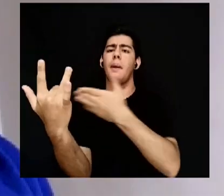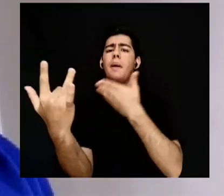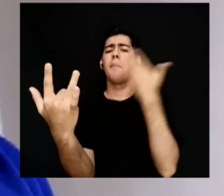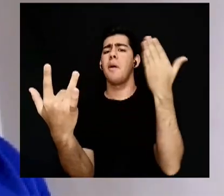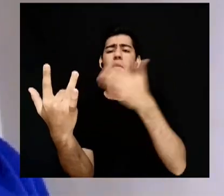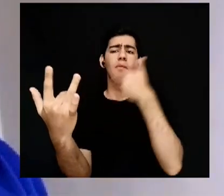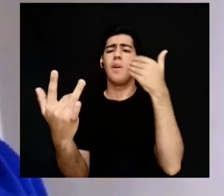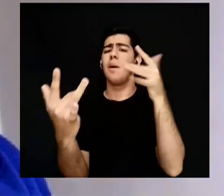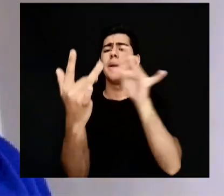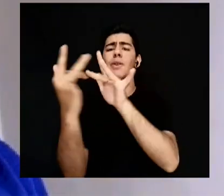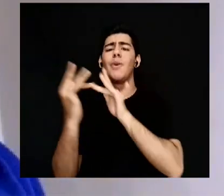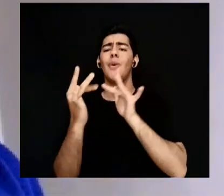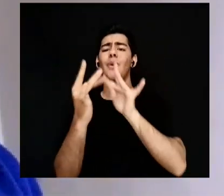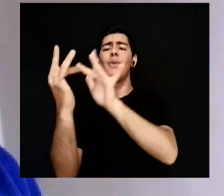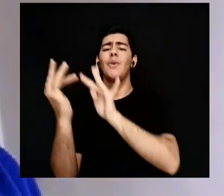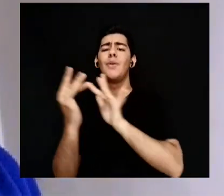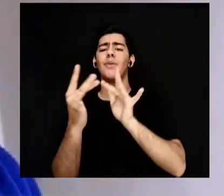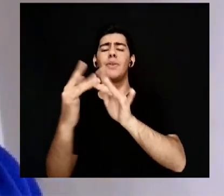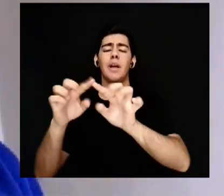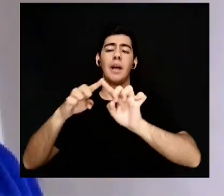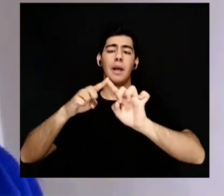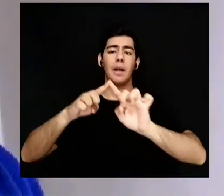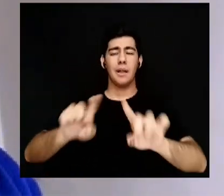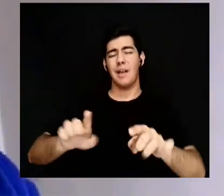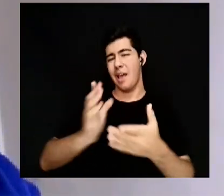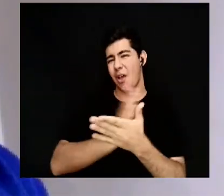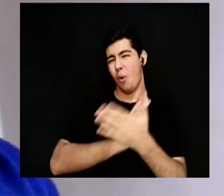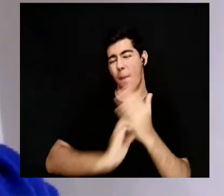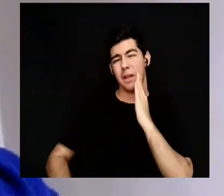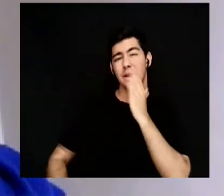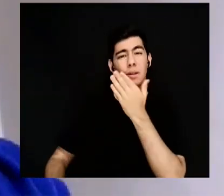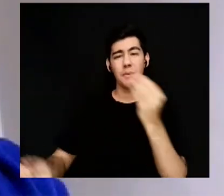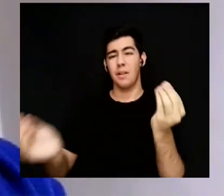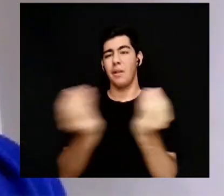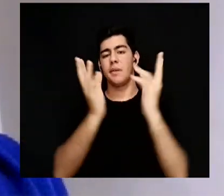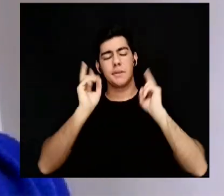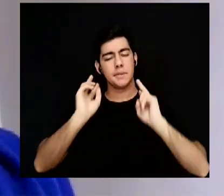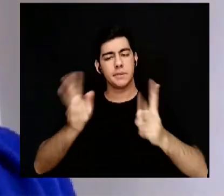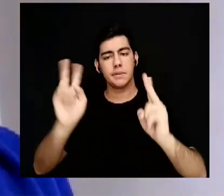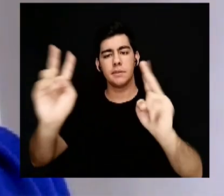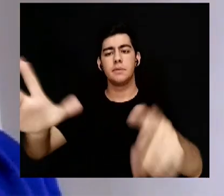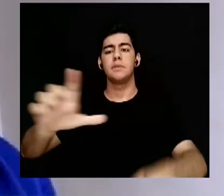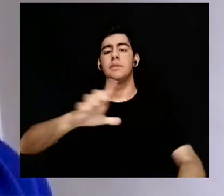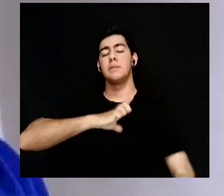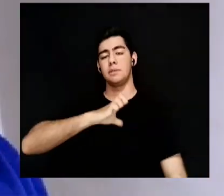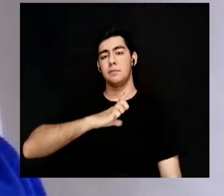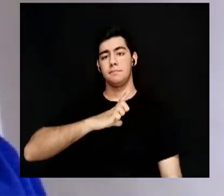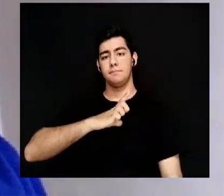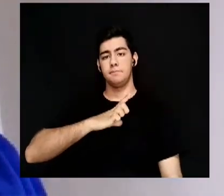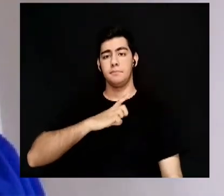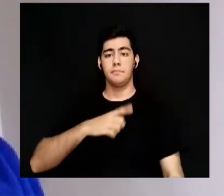essas dietas milagrosas sempre existiu, com redes sociais, então, está bem mais acessível.